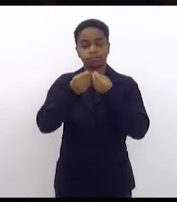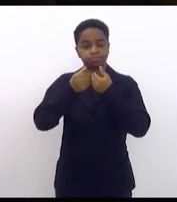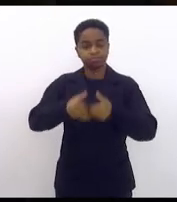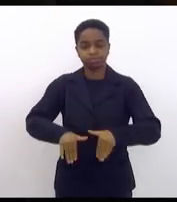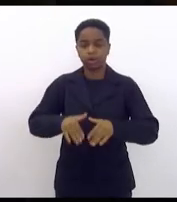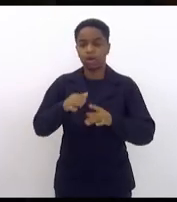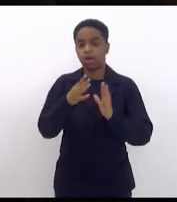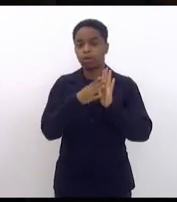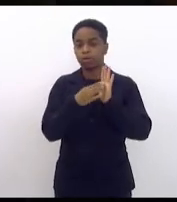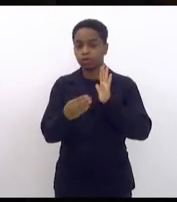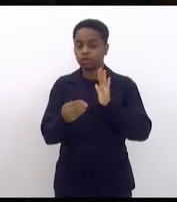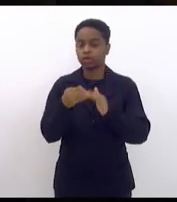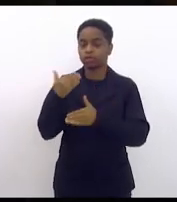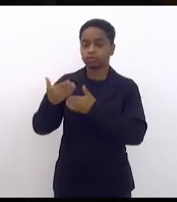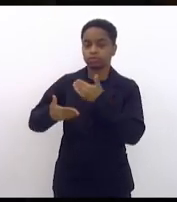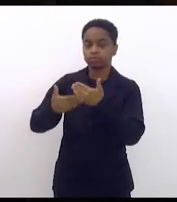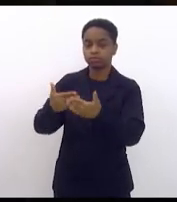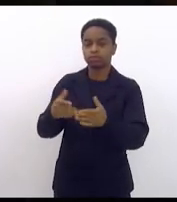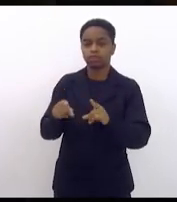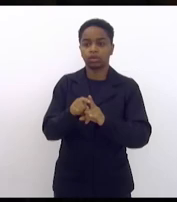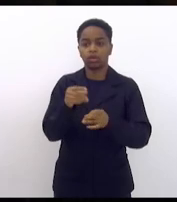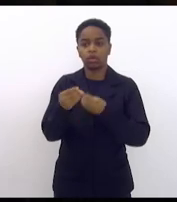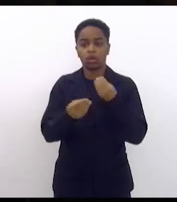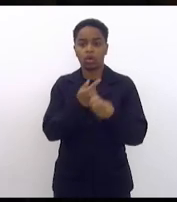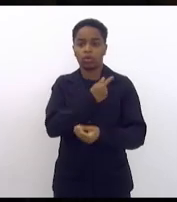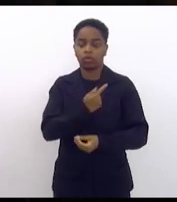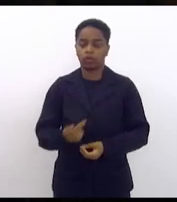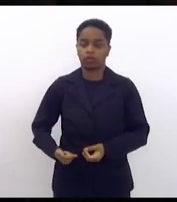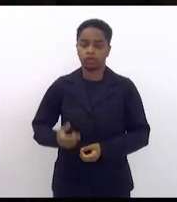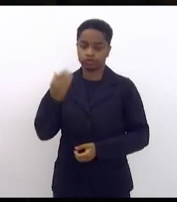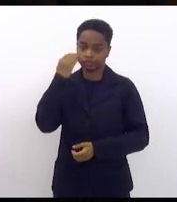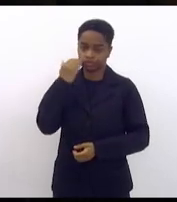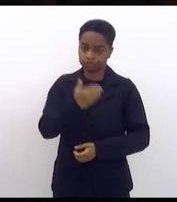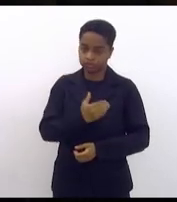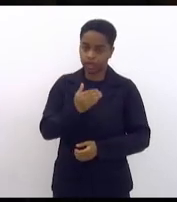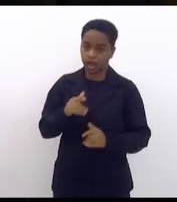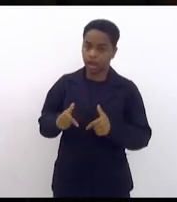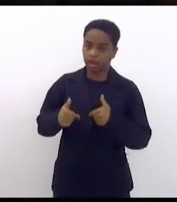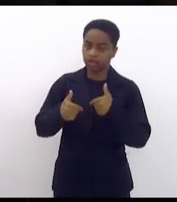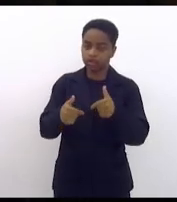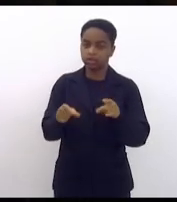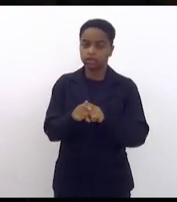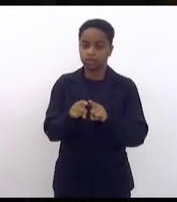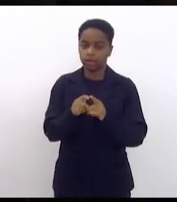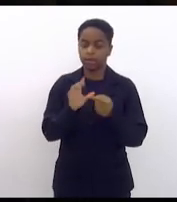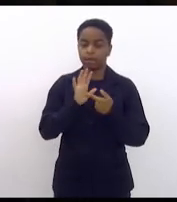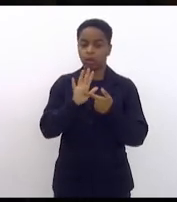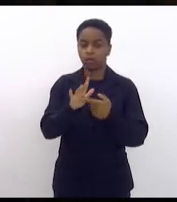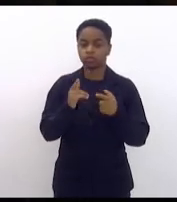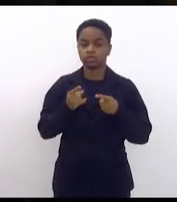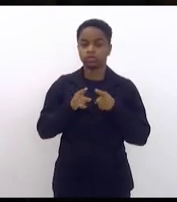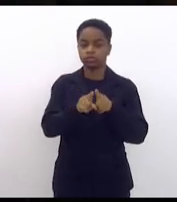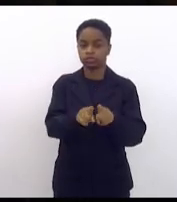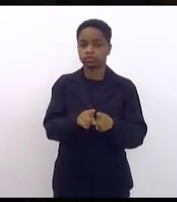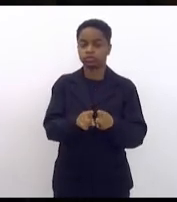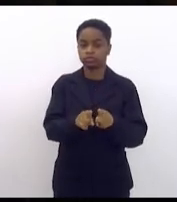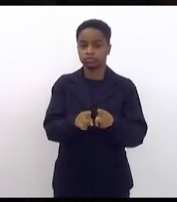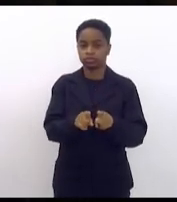modelo de desenvolvimento que o governo Cláudio Castro tem e, ao mesmo tempo, são ainda...